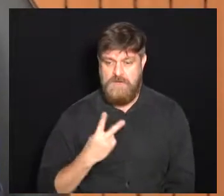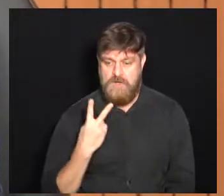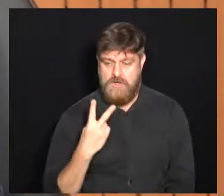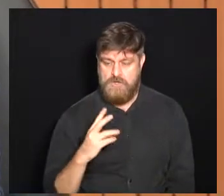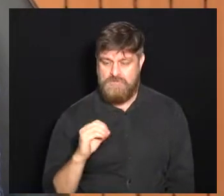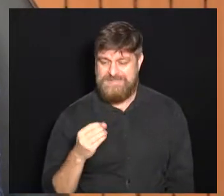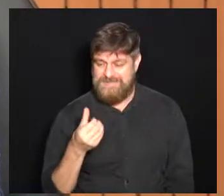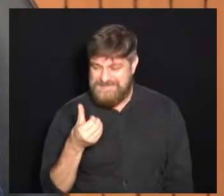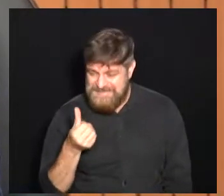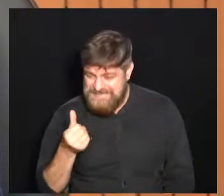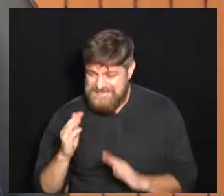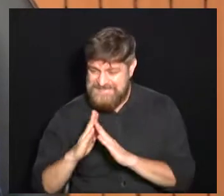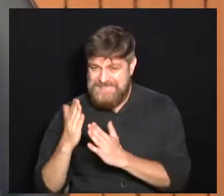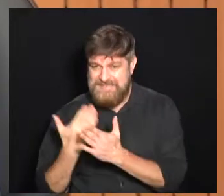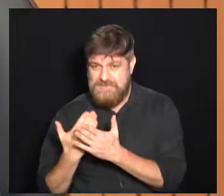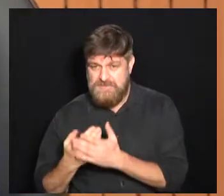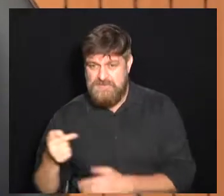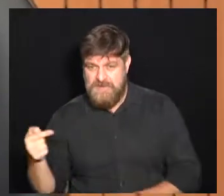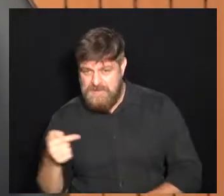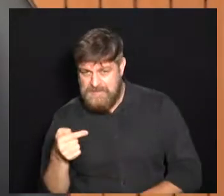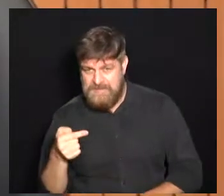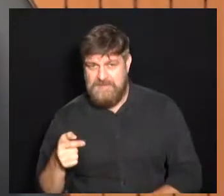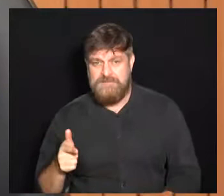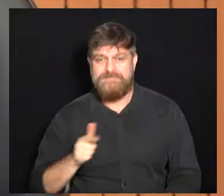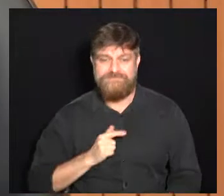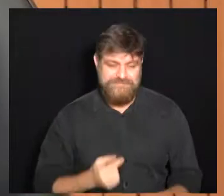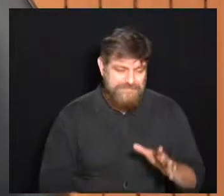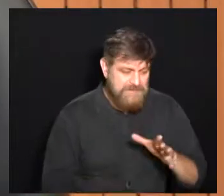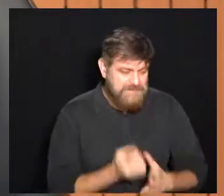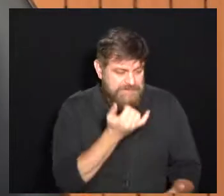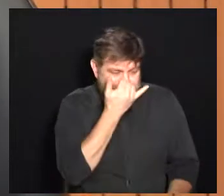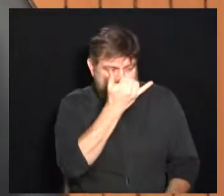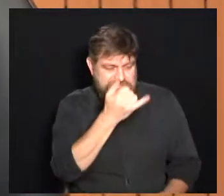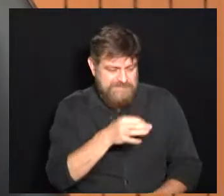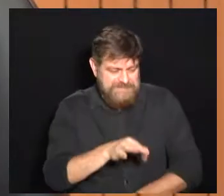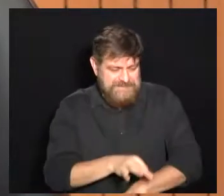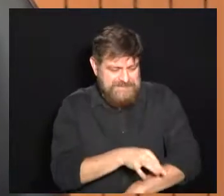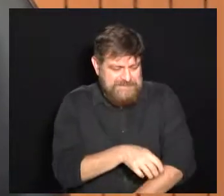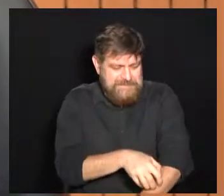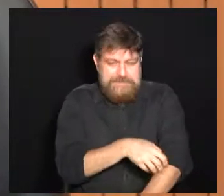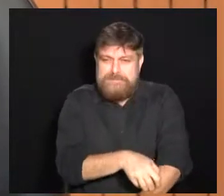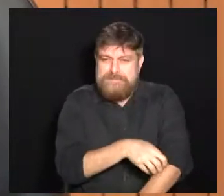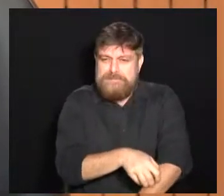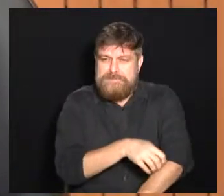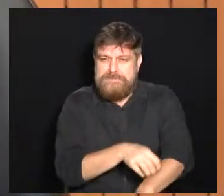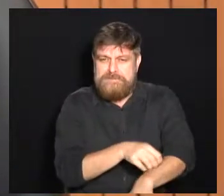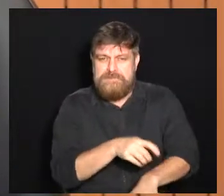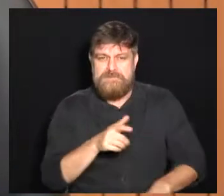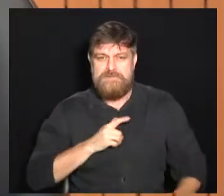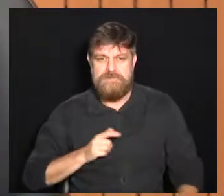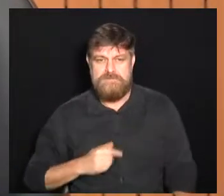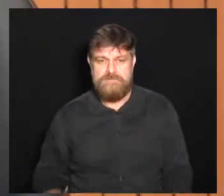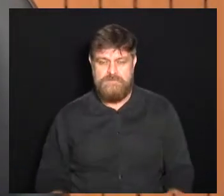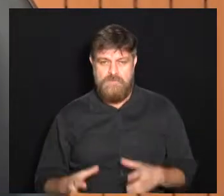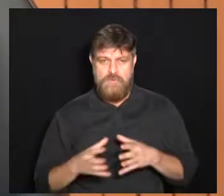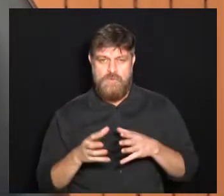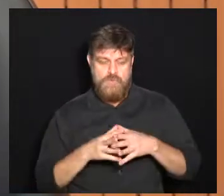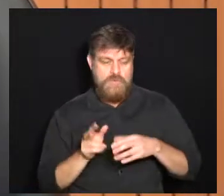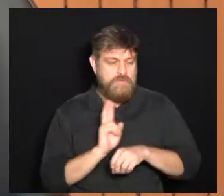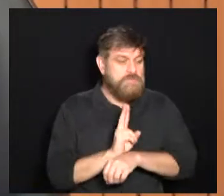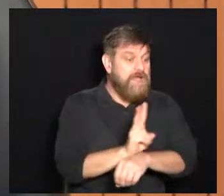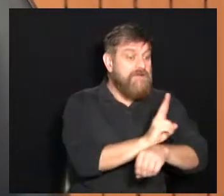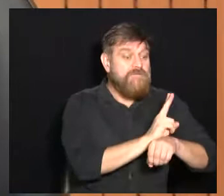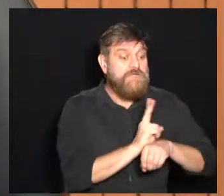e aconteceu na IMF Benevenuto Torres. Tá? E foi detectada pela vigilância sanitária